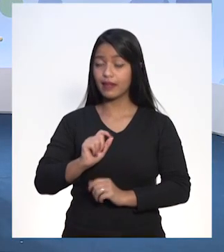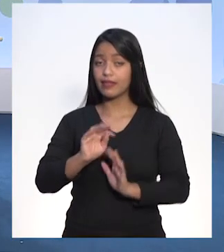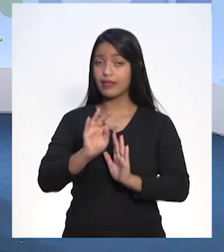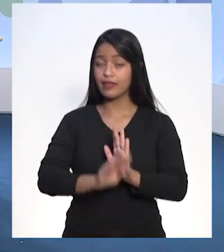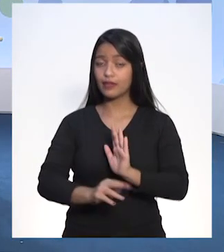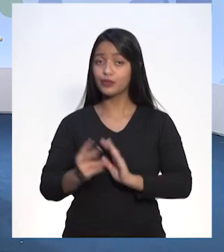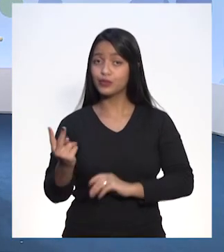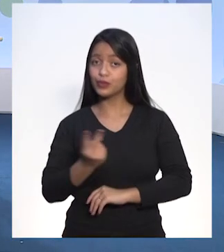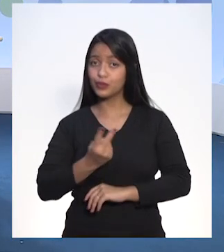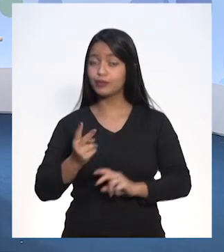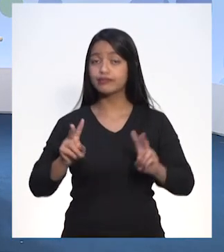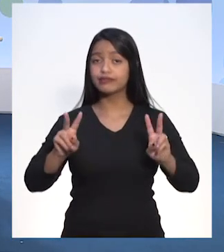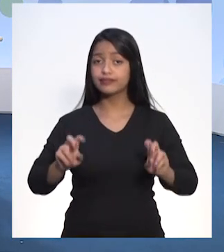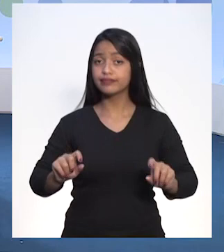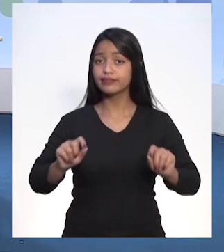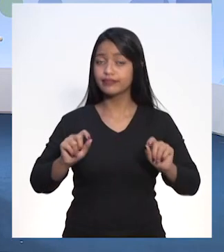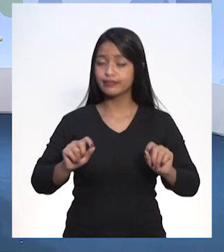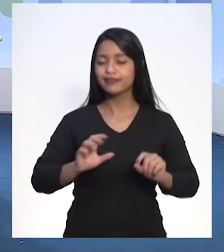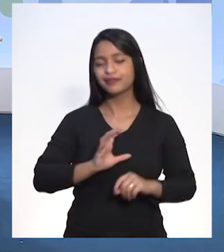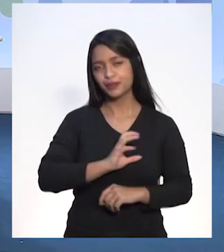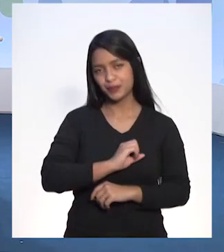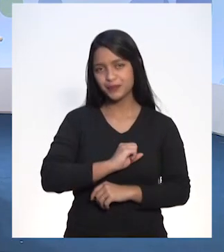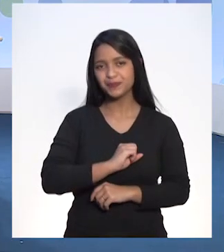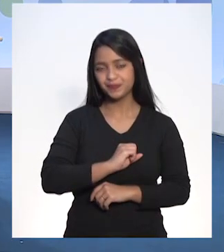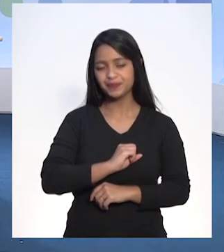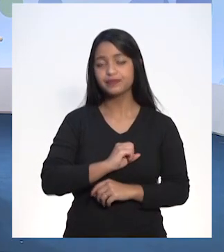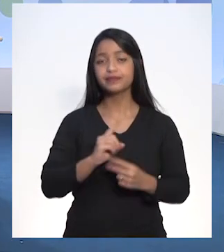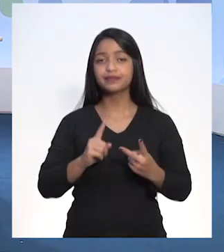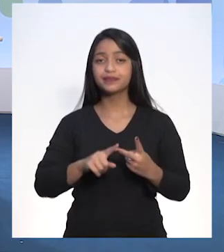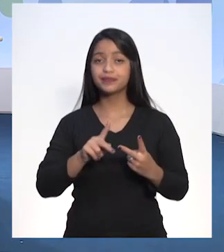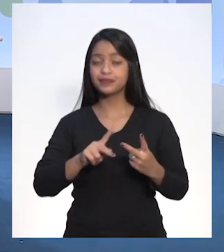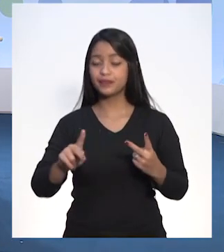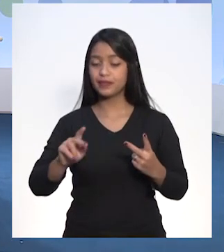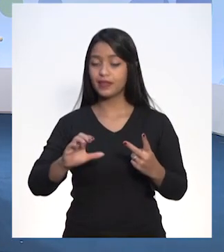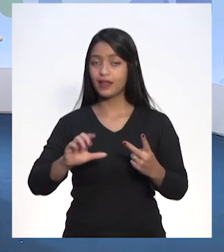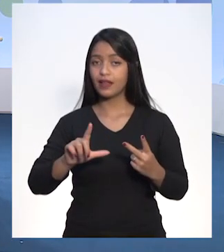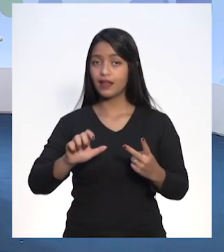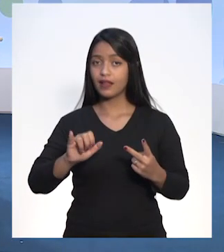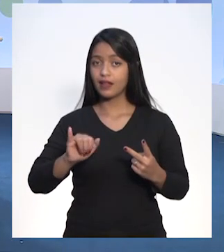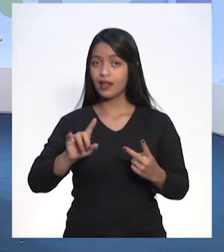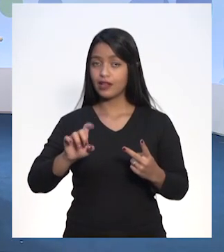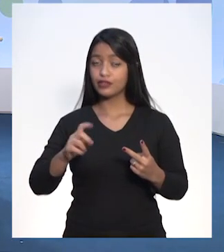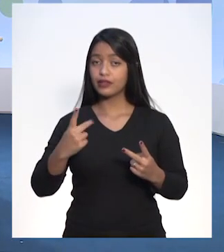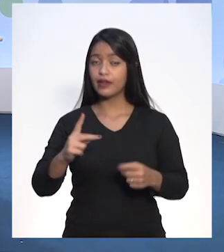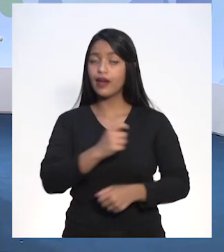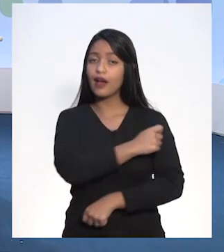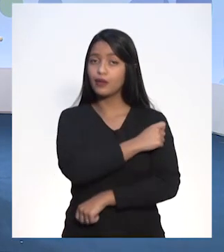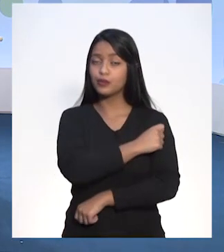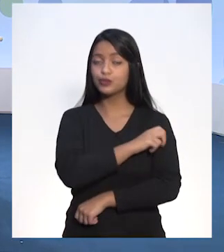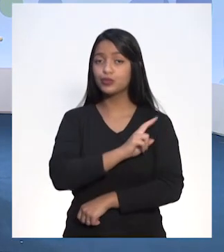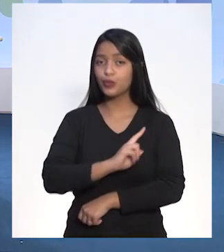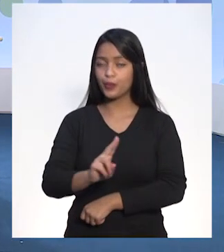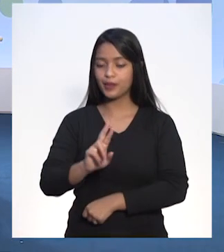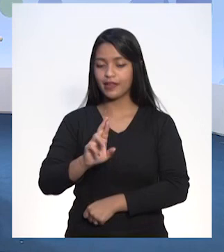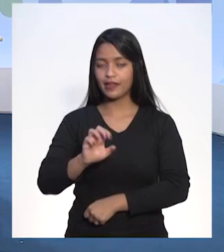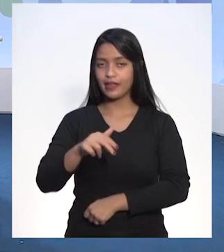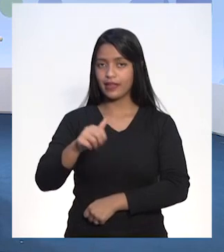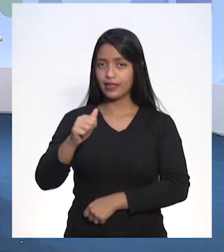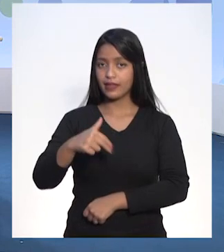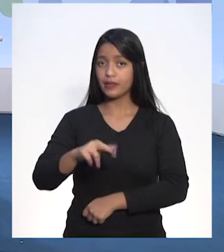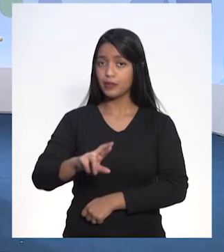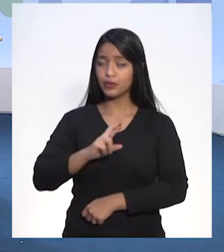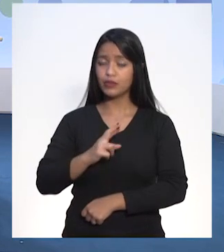E aí, Andréia, você viu até que eu coloquei 2 imagens bonitinhas ali, ó. É um girassol ali, ó, com picumezinho jardineiro. E o